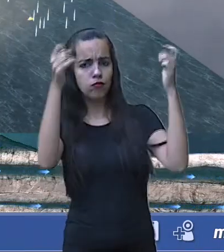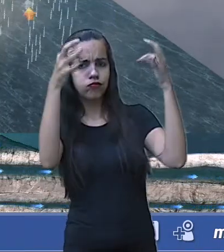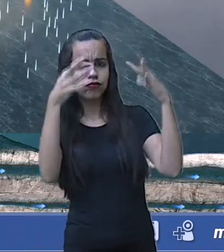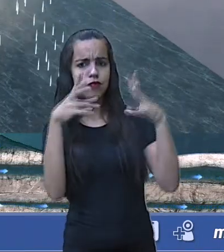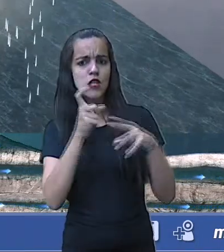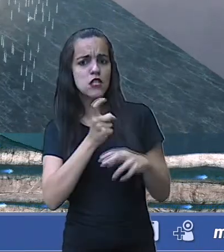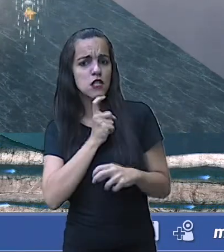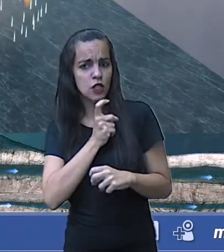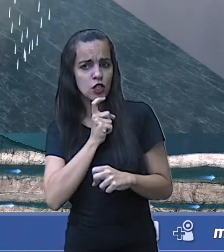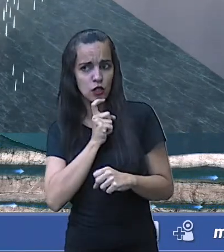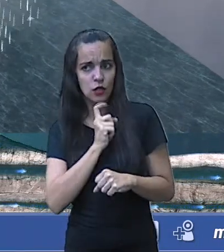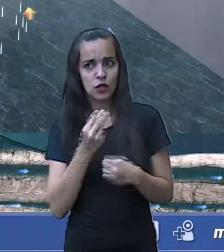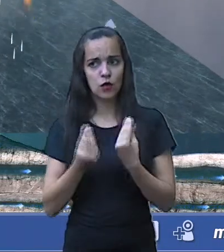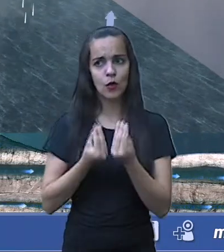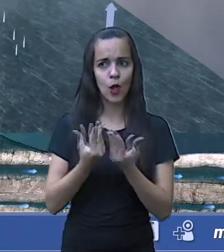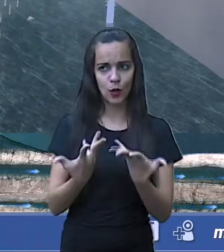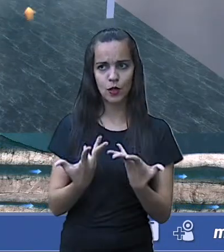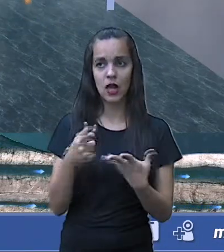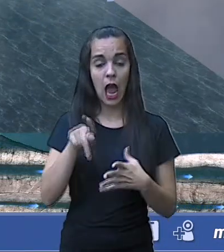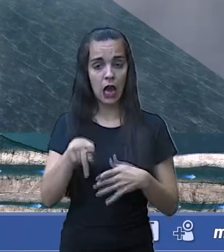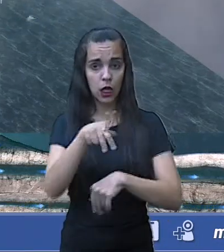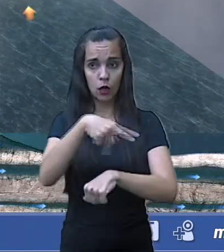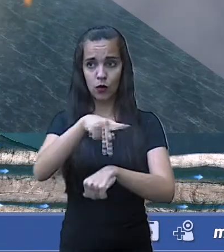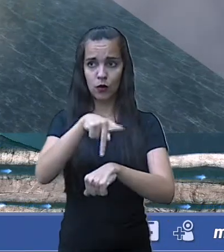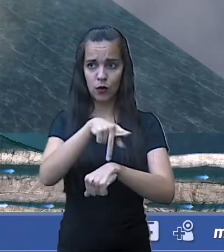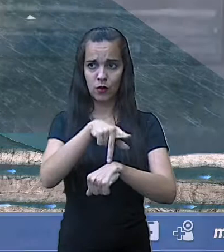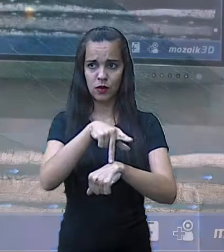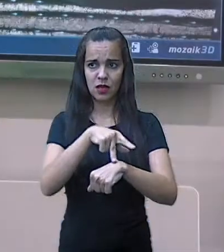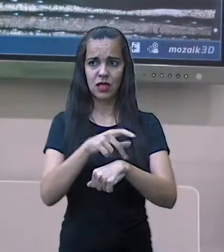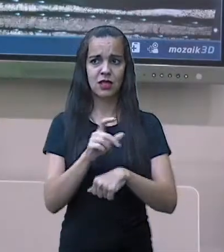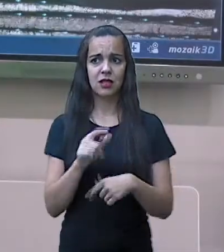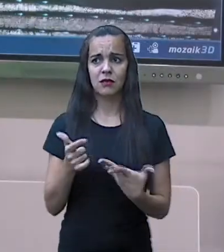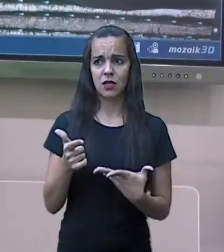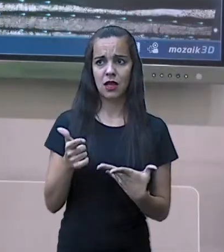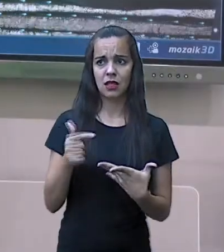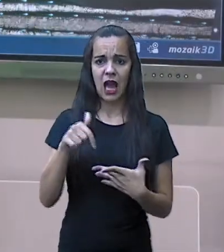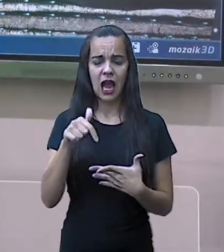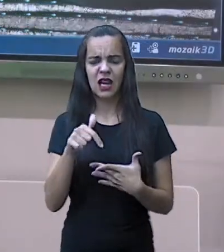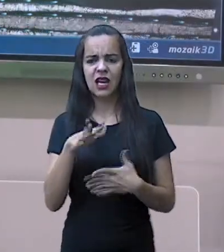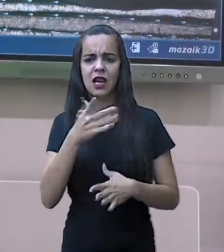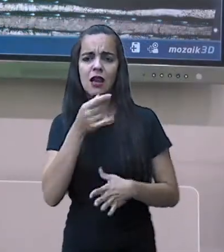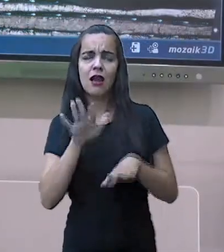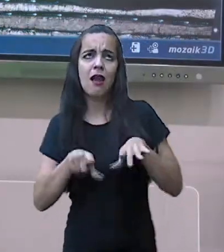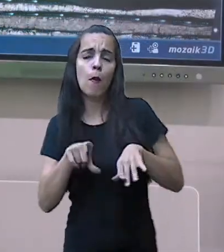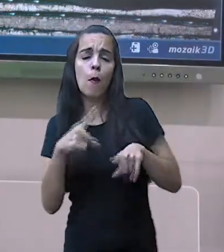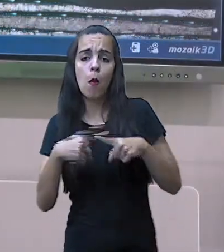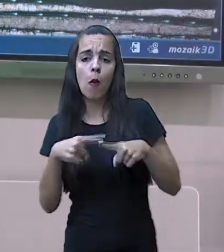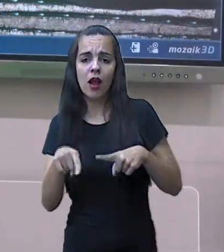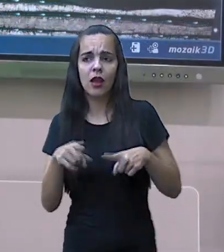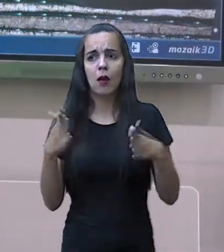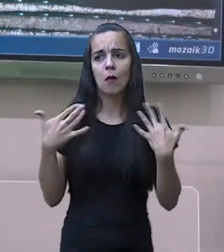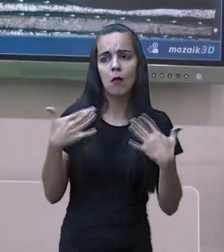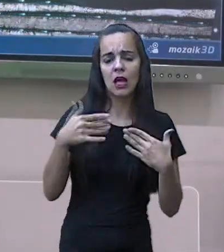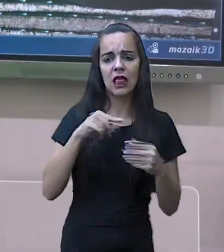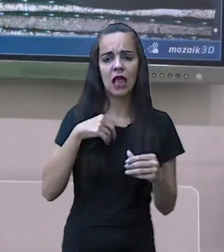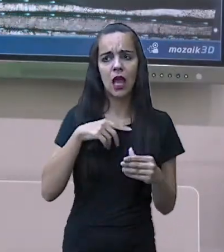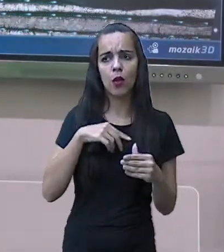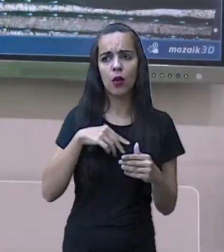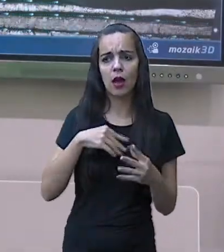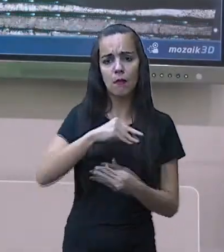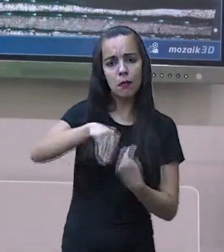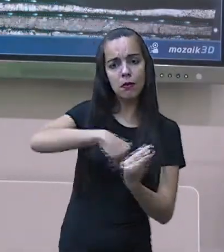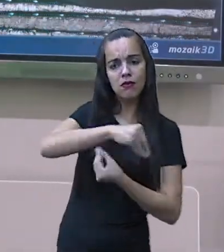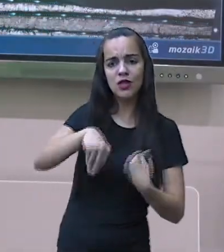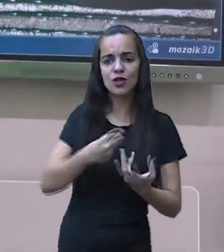vai acontecer nos países que estão nas zonas temperadas e também